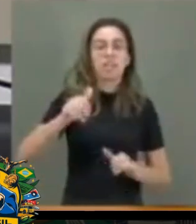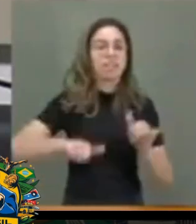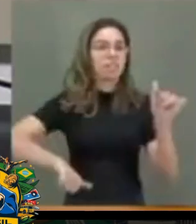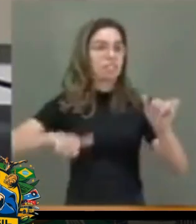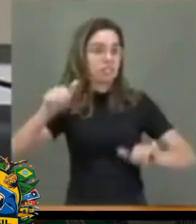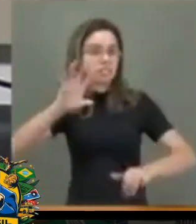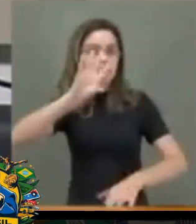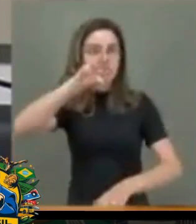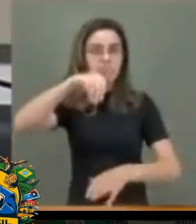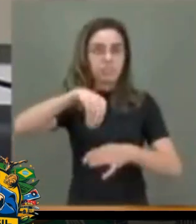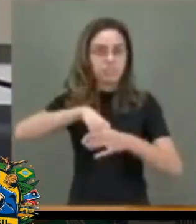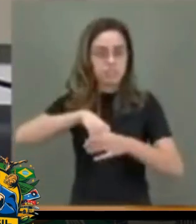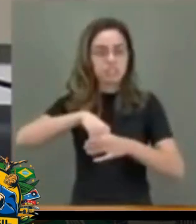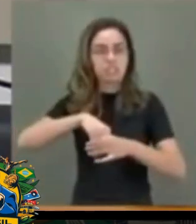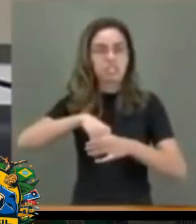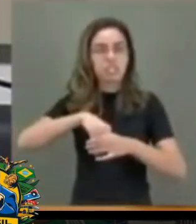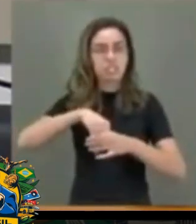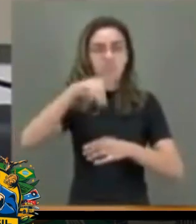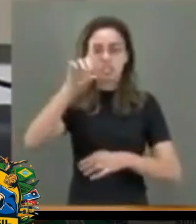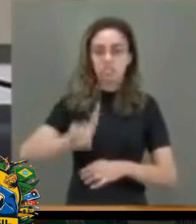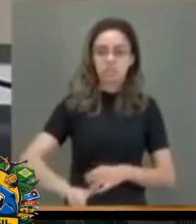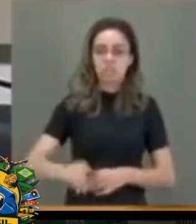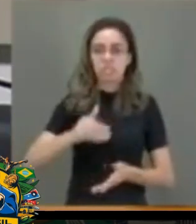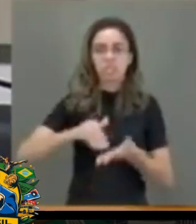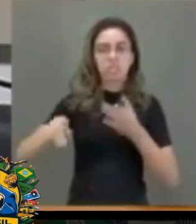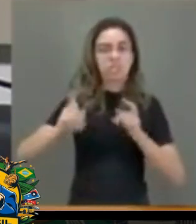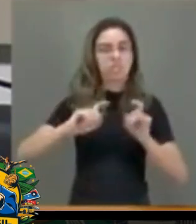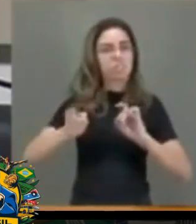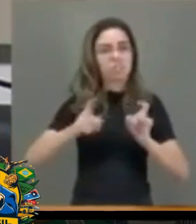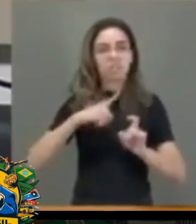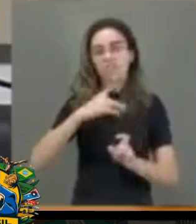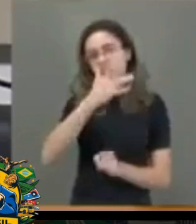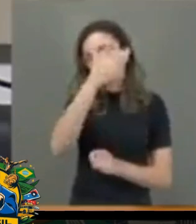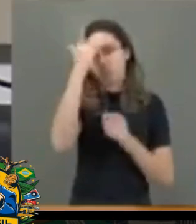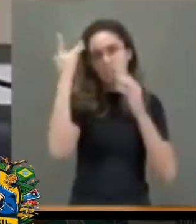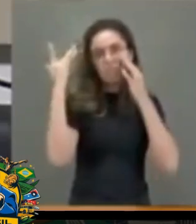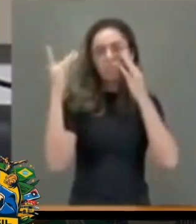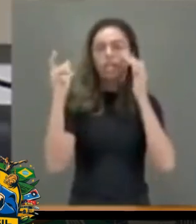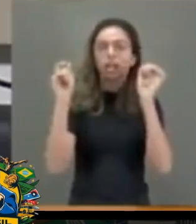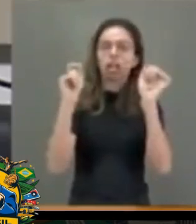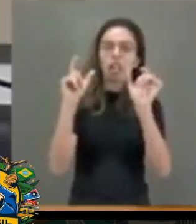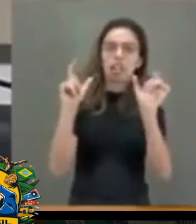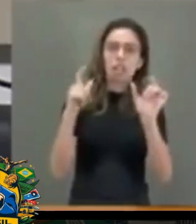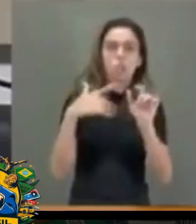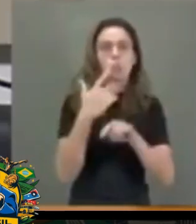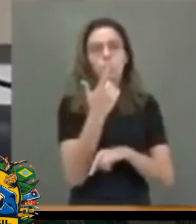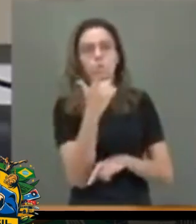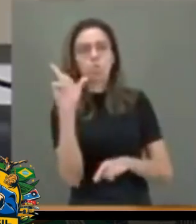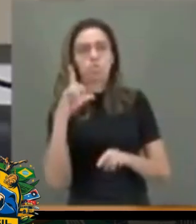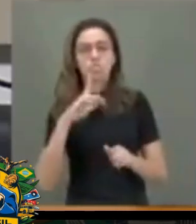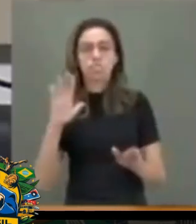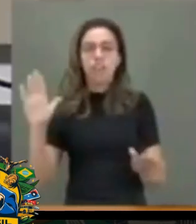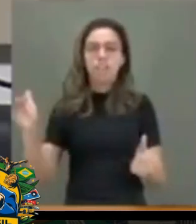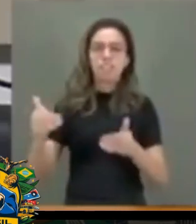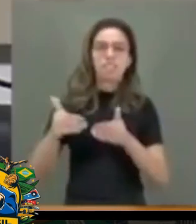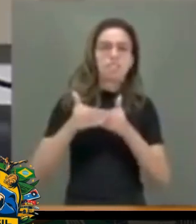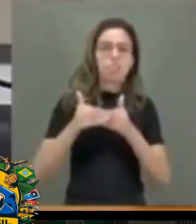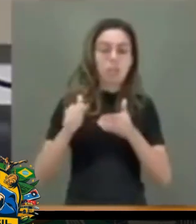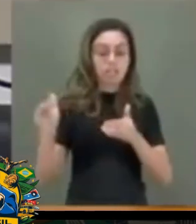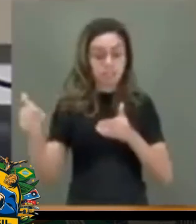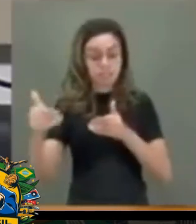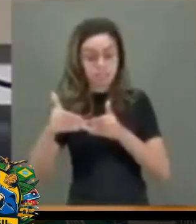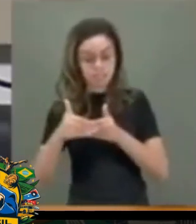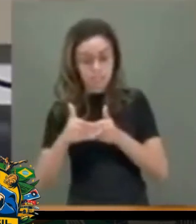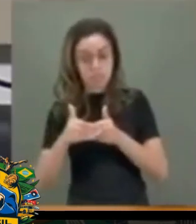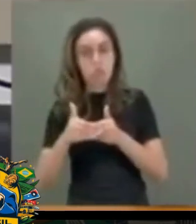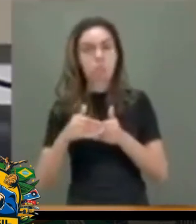da Diretoria de Polícia Administrativa e lá se tem as pessoas que estão sob alerta e outras sob restrição. Restrição são aquelas que estão